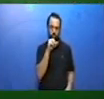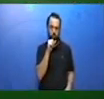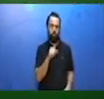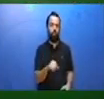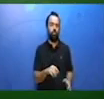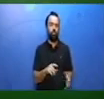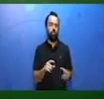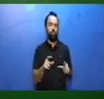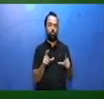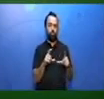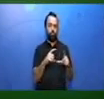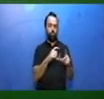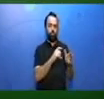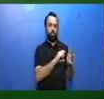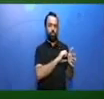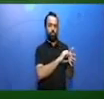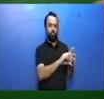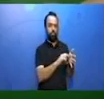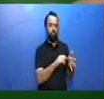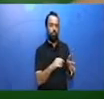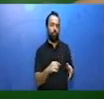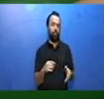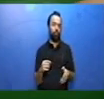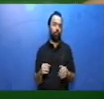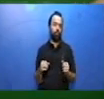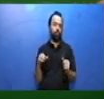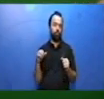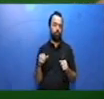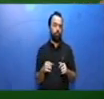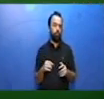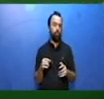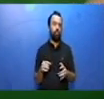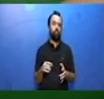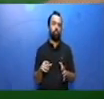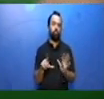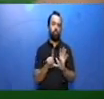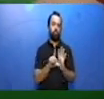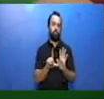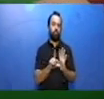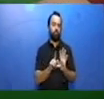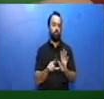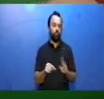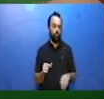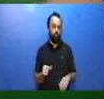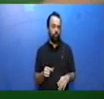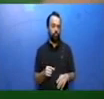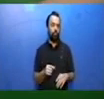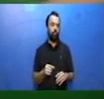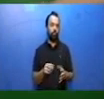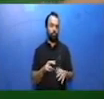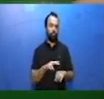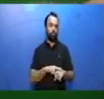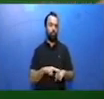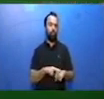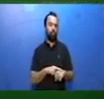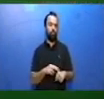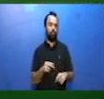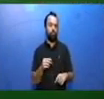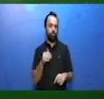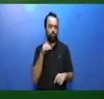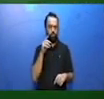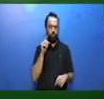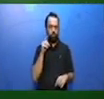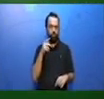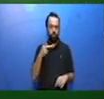os estabelecimentos comerciais e os serviços médicos. Com o lápis verde, os trechos que falam